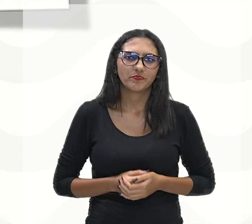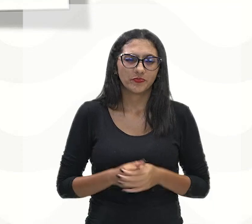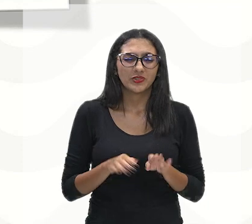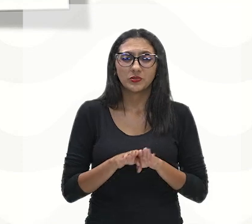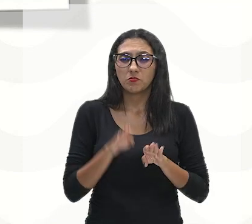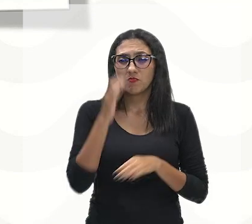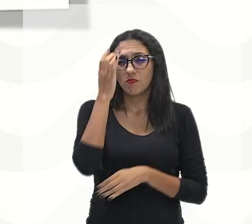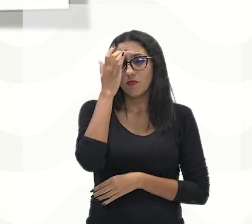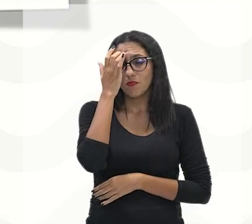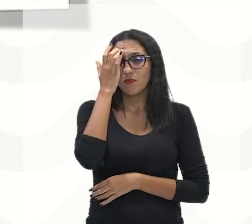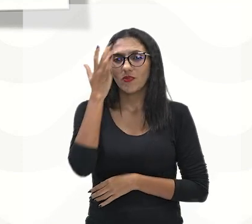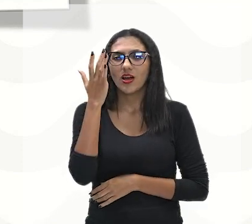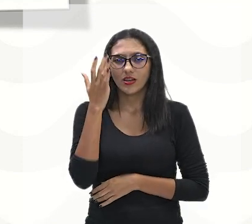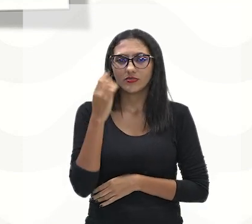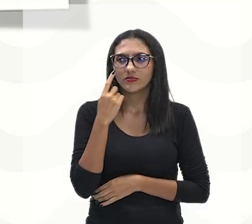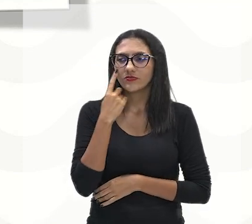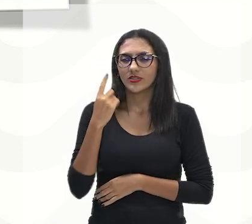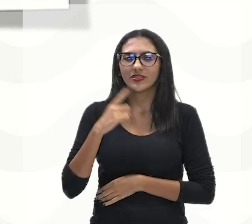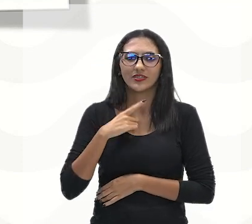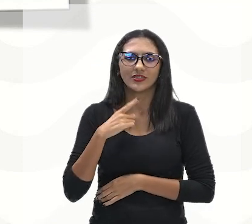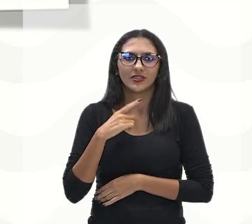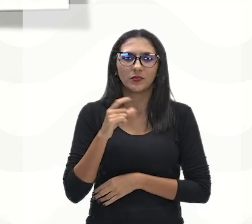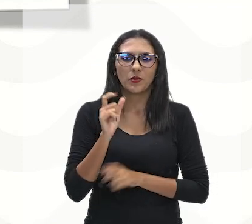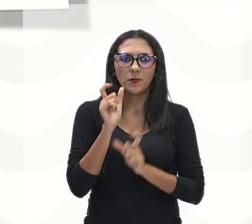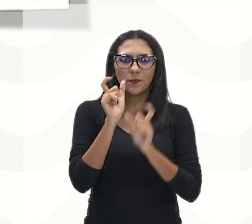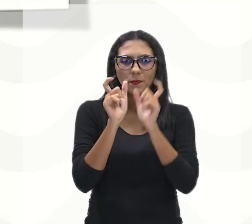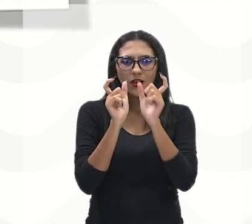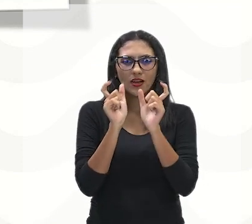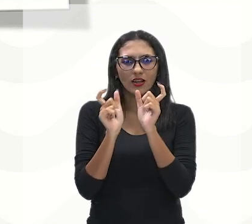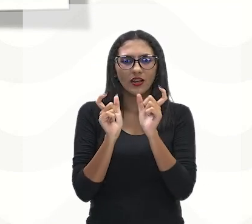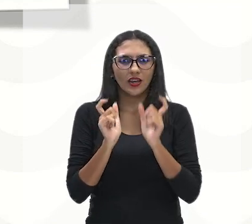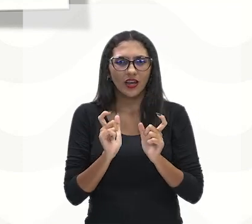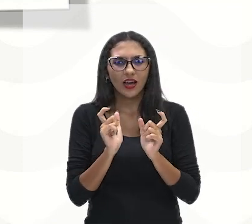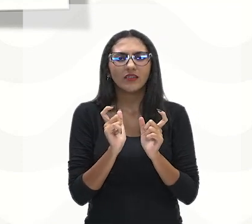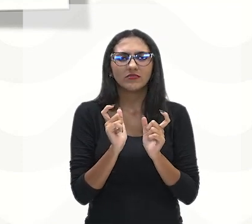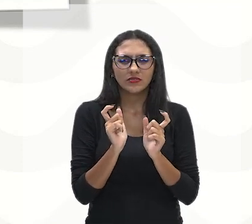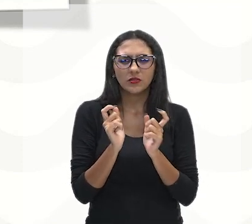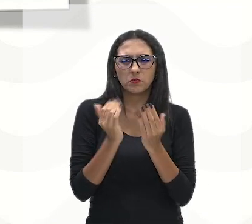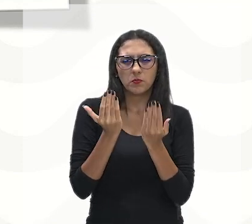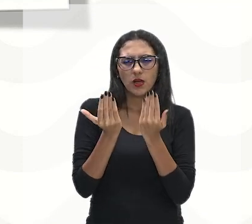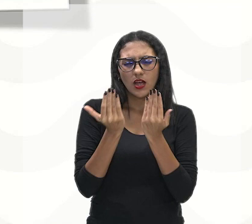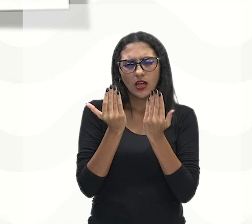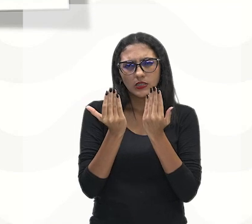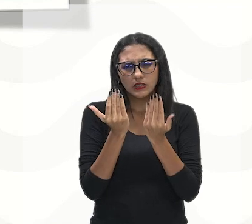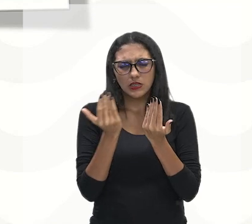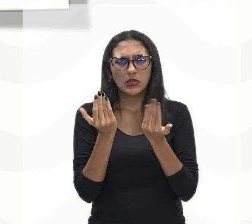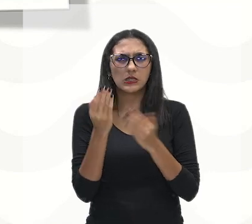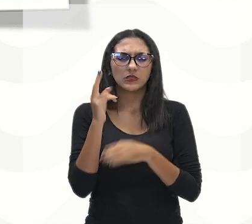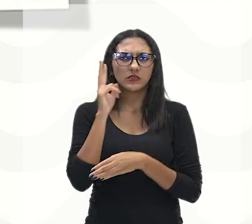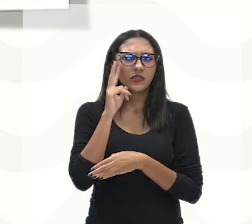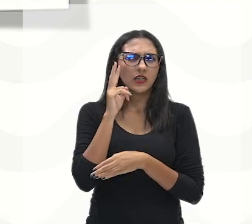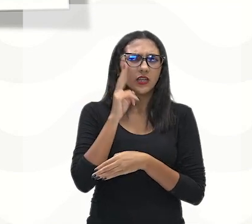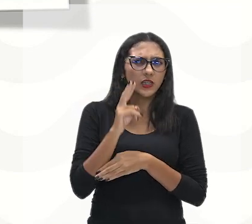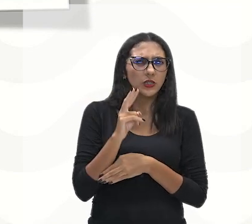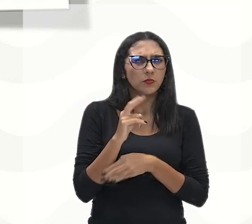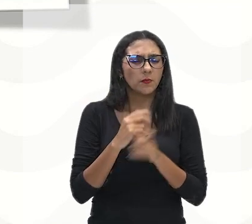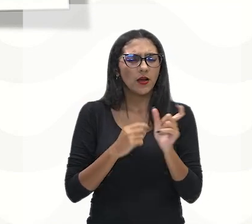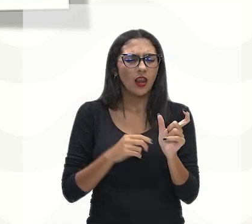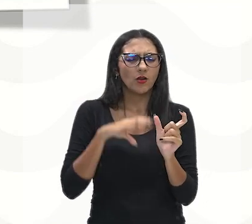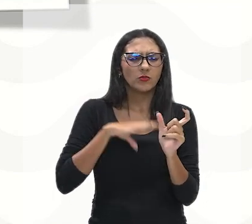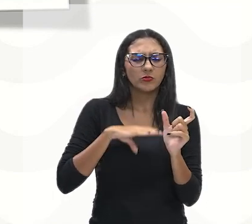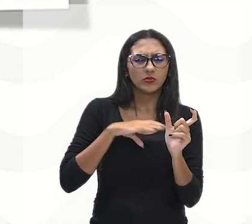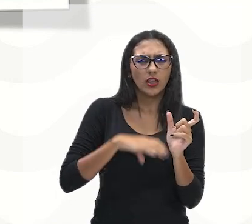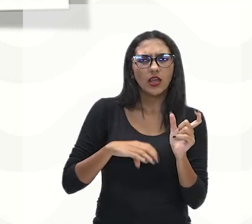um cognato, uma palavra que lembra, que parece, né? Que lembra a mesma palavra no nosso idioma.